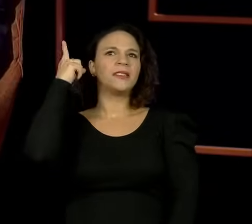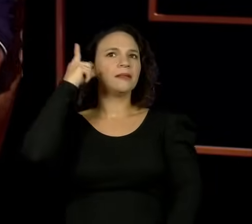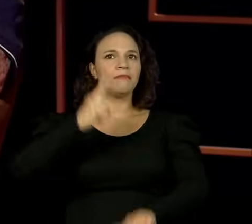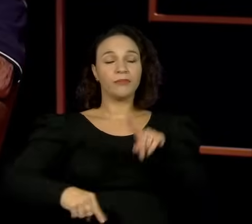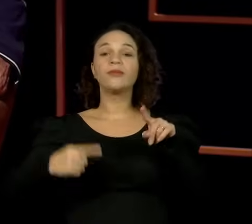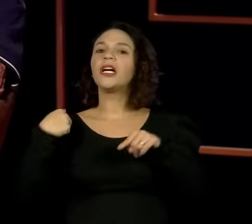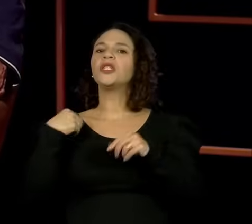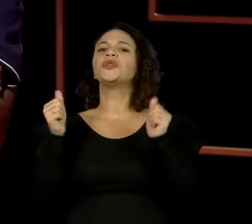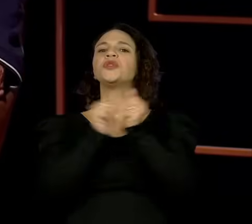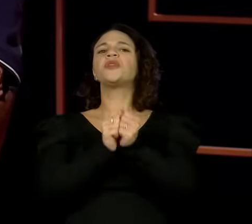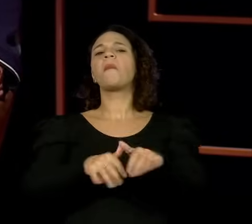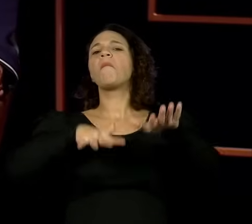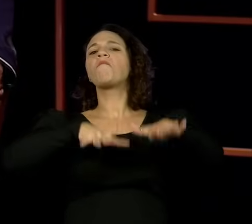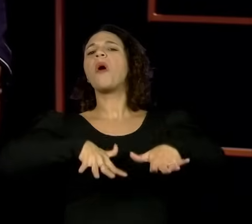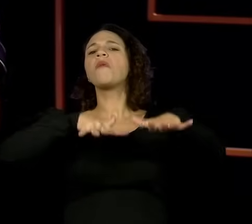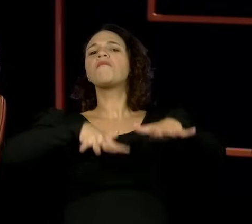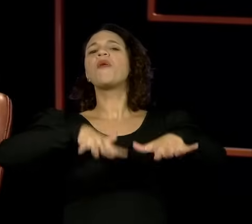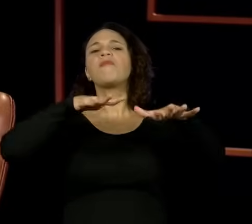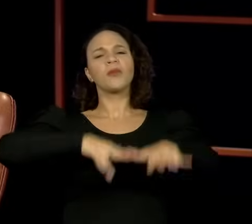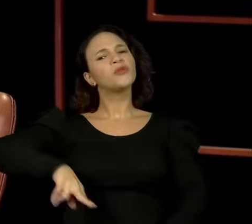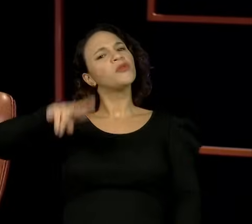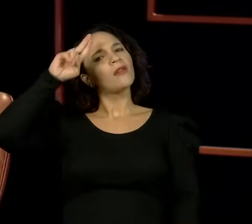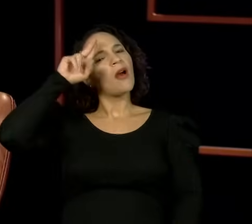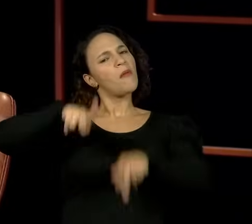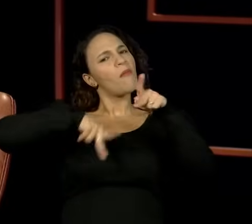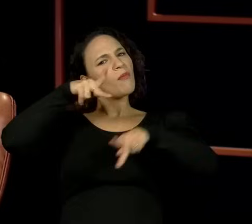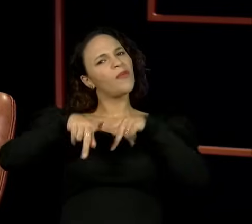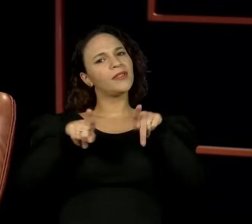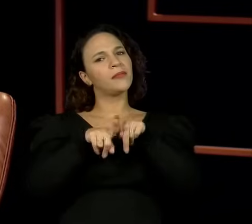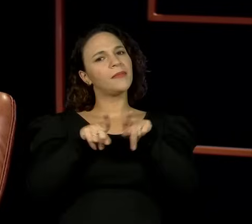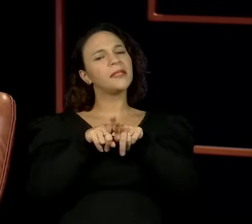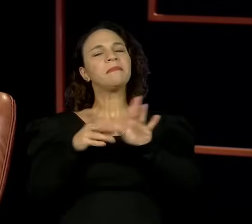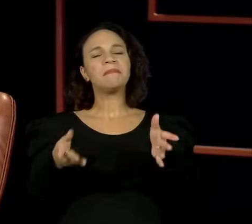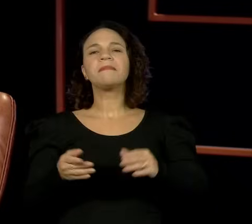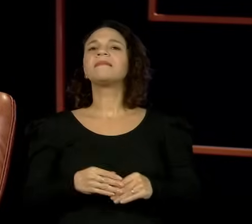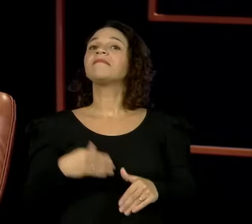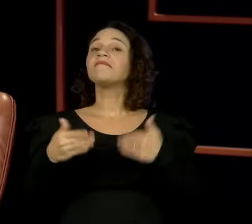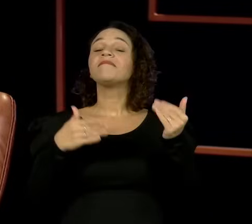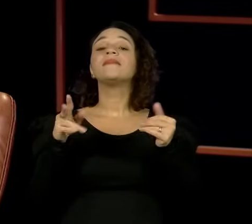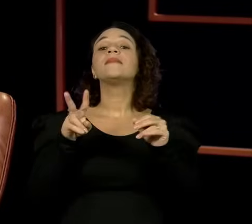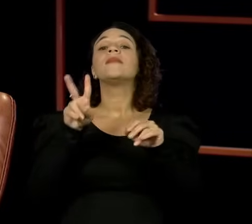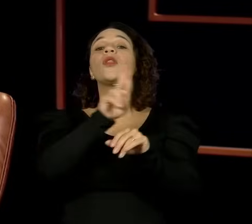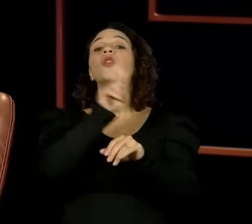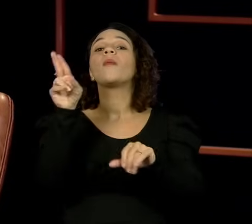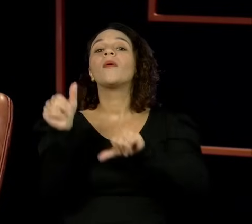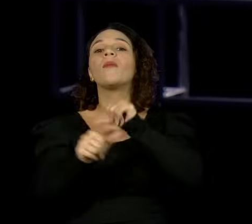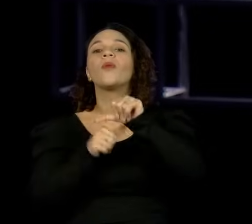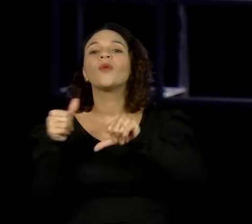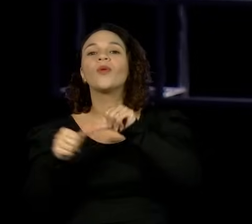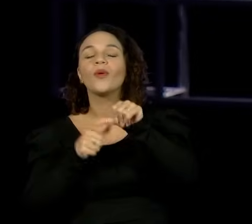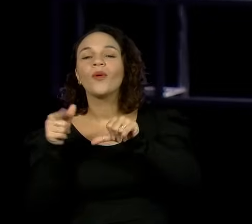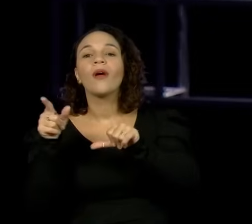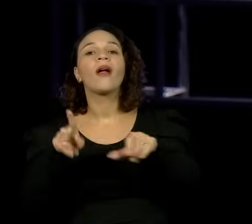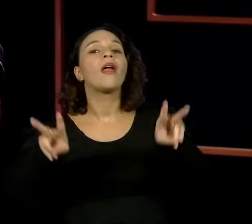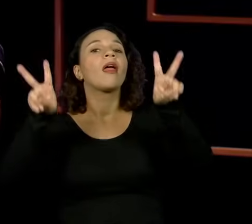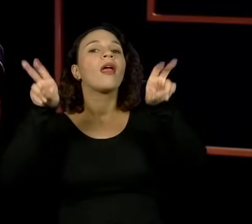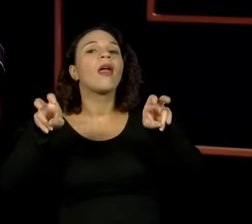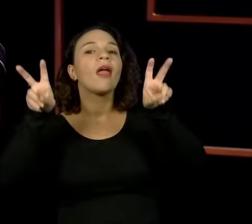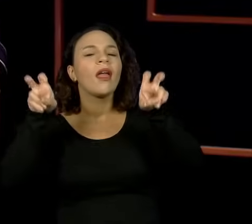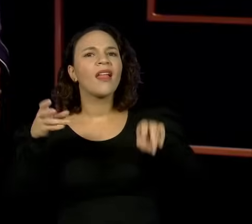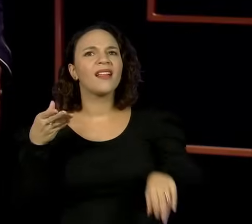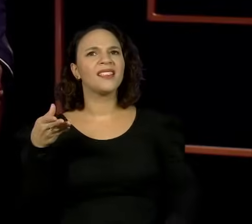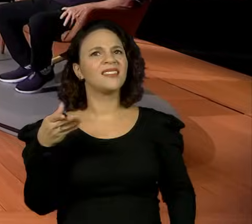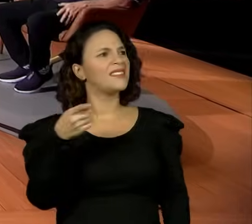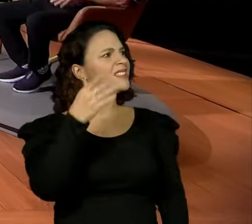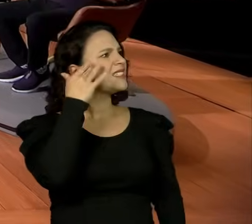eu junto. Pois bem, aí a peça ficou se chamando... Tragédia de Ser Bonito. Eita, não